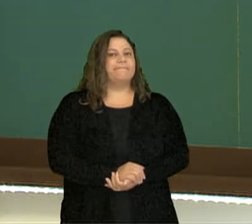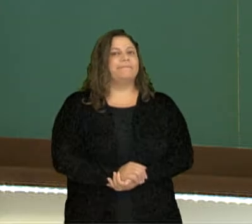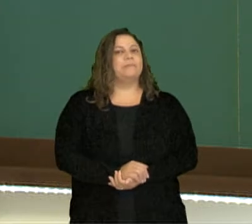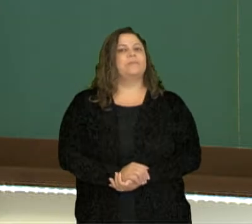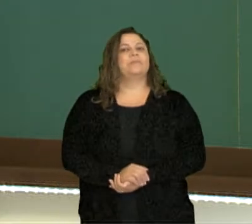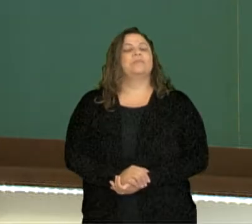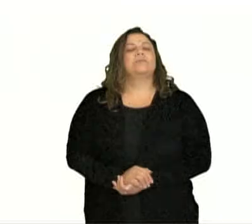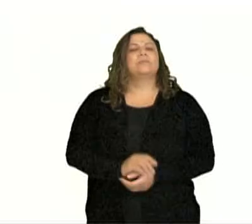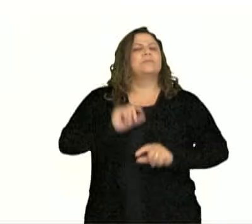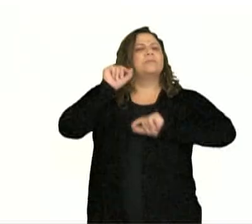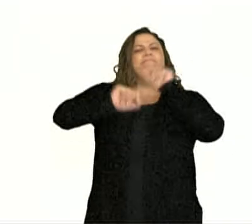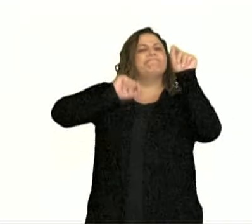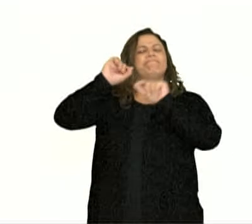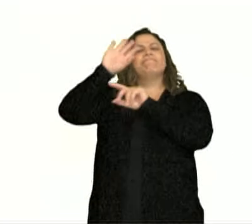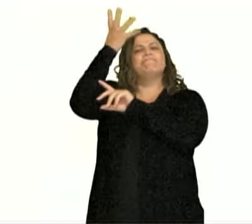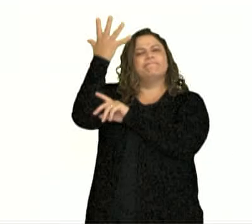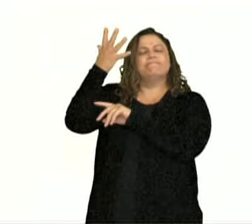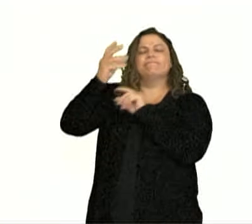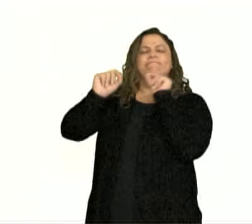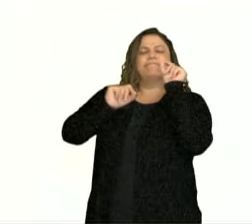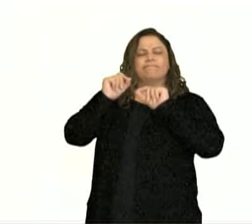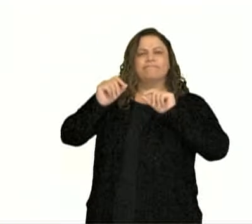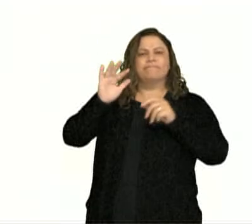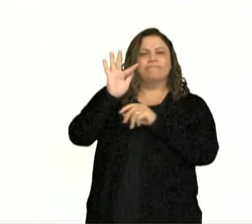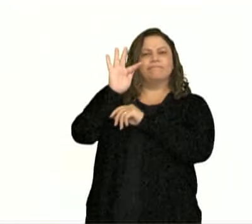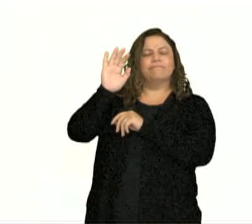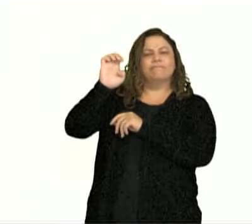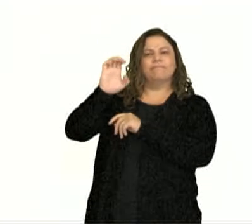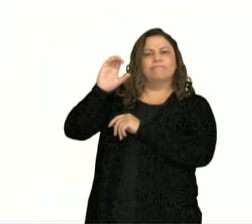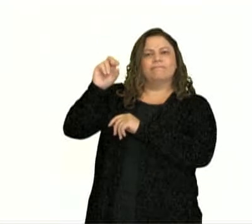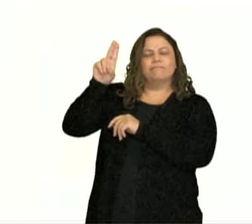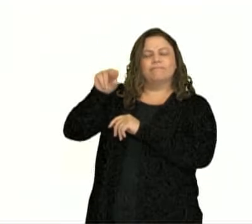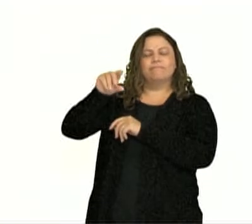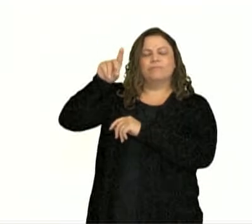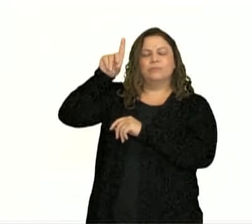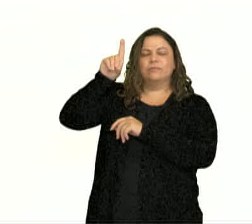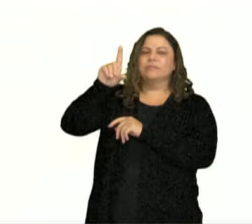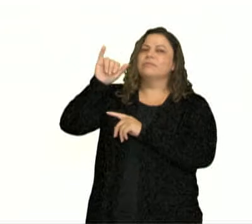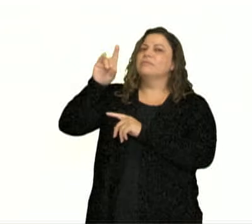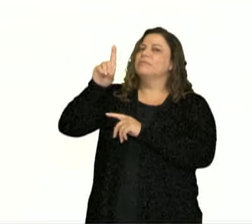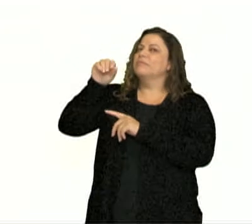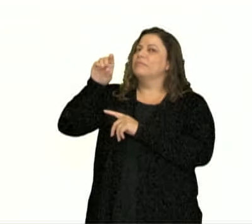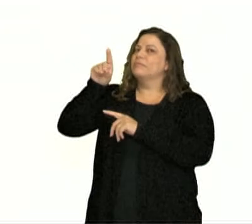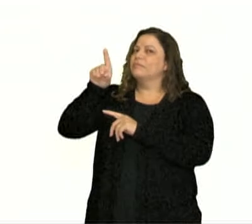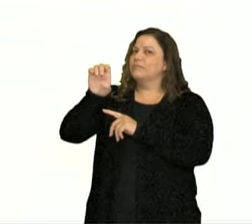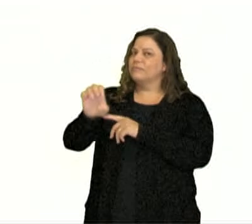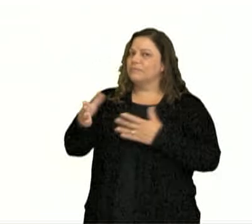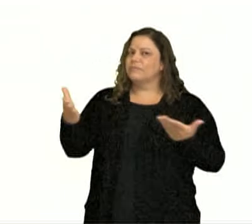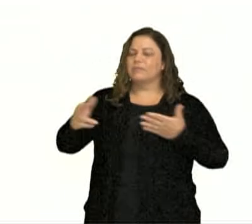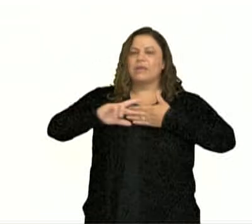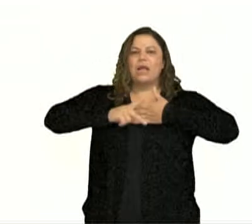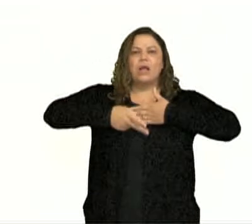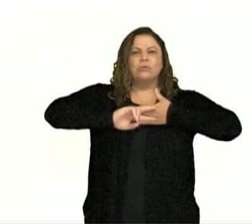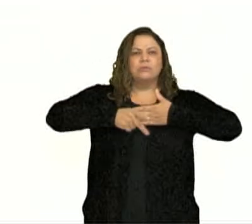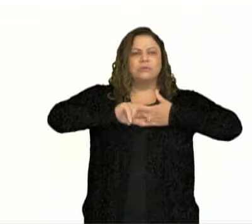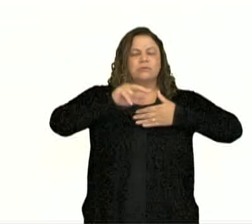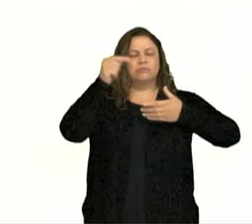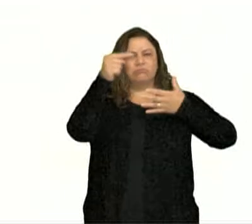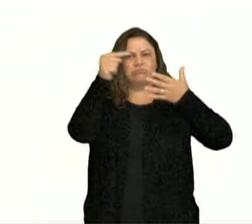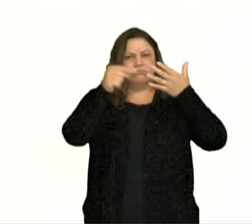Causa da fecundidade no Brasil. Essa queda da taxa de fecundidade é consequência de vários